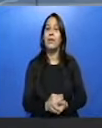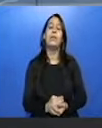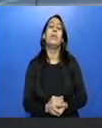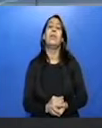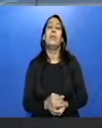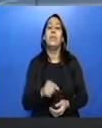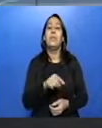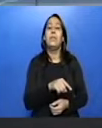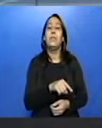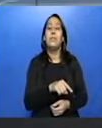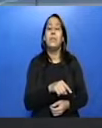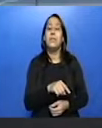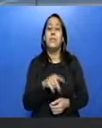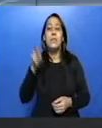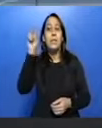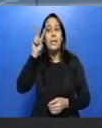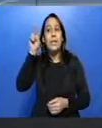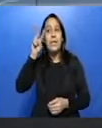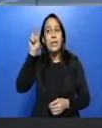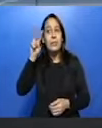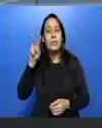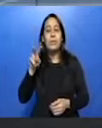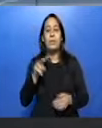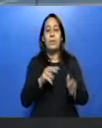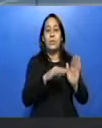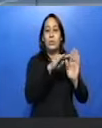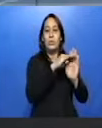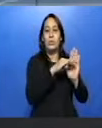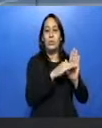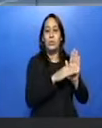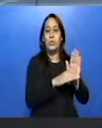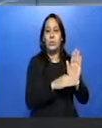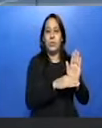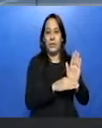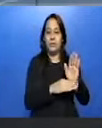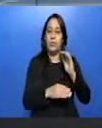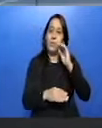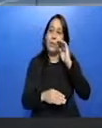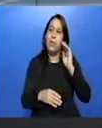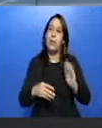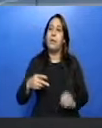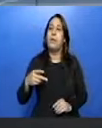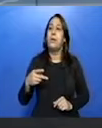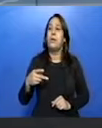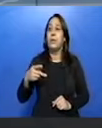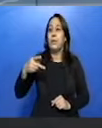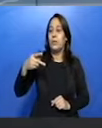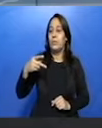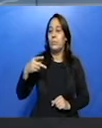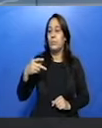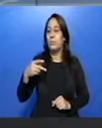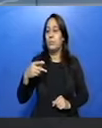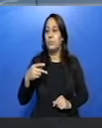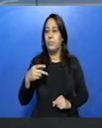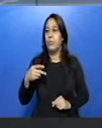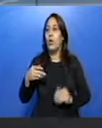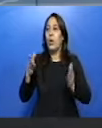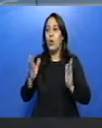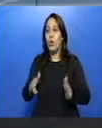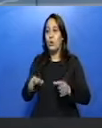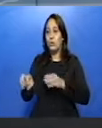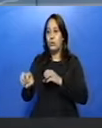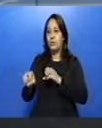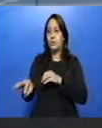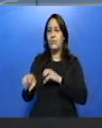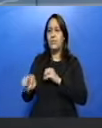roteiro. Lembra dele? Eu fiz uma colinha aqui, ó. Para o ímpar. Então, o seu vídeo vai ficar mais ou menos assim, ó. Hoje vou ensinar